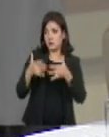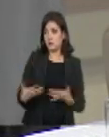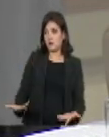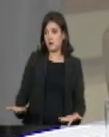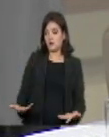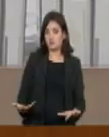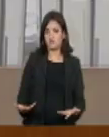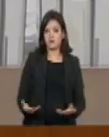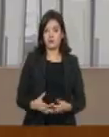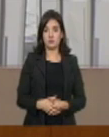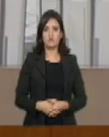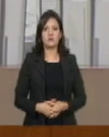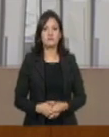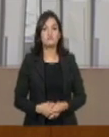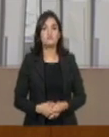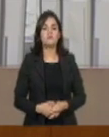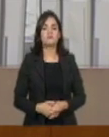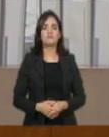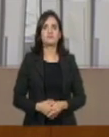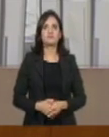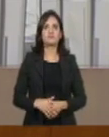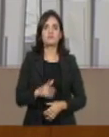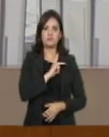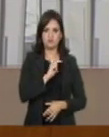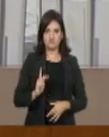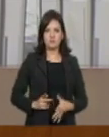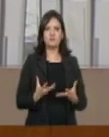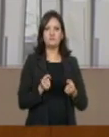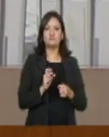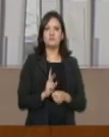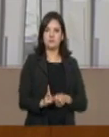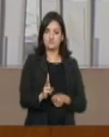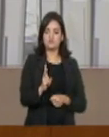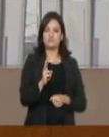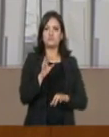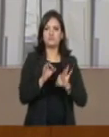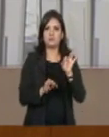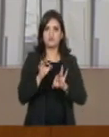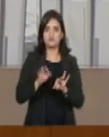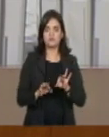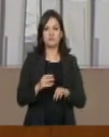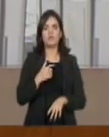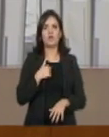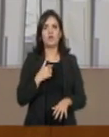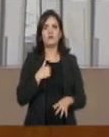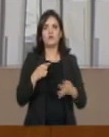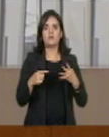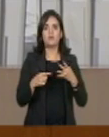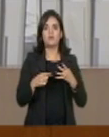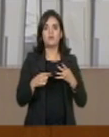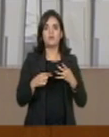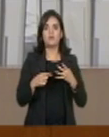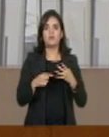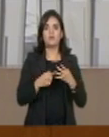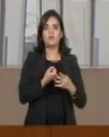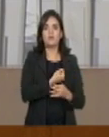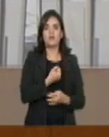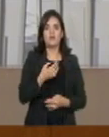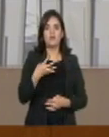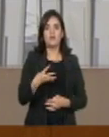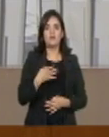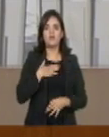Vamos continuar. Julgamento. Pois bem, então eu estava no item 4 do meu voto. Tem mais um ministro Dias Toffoli.